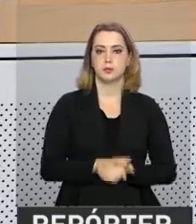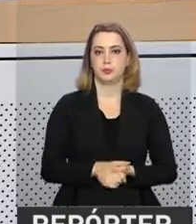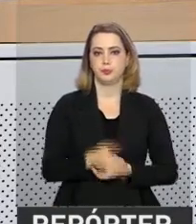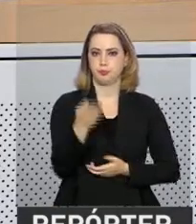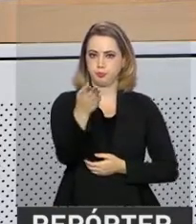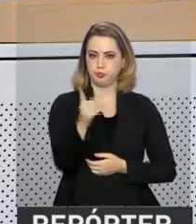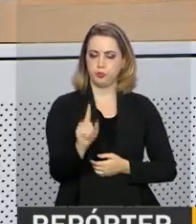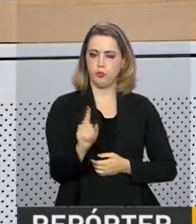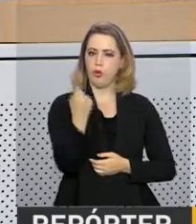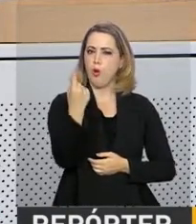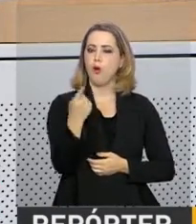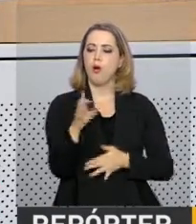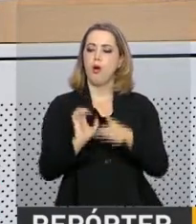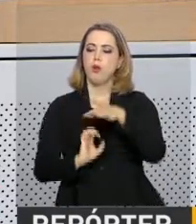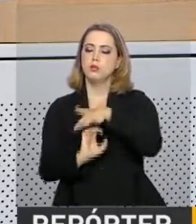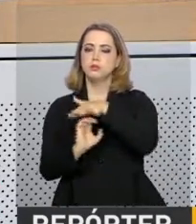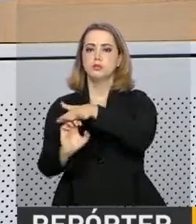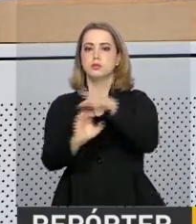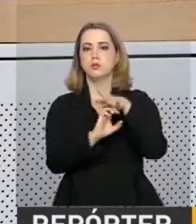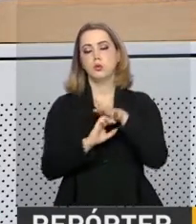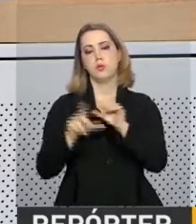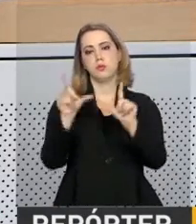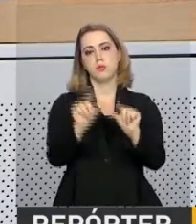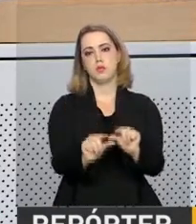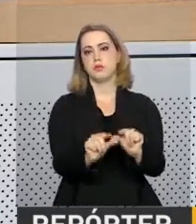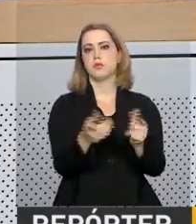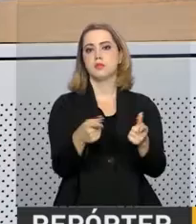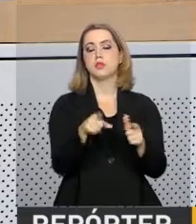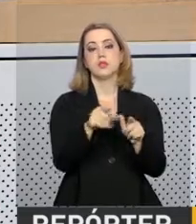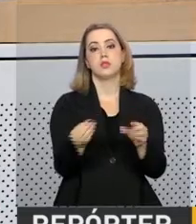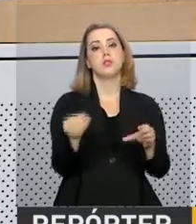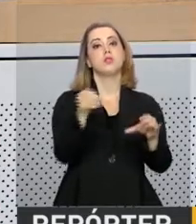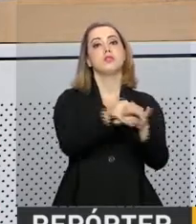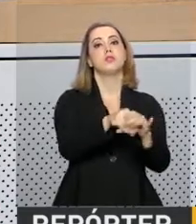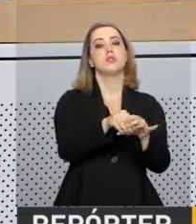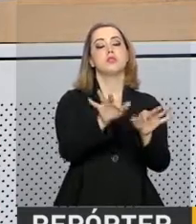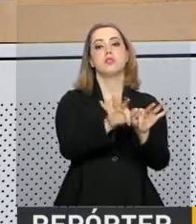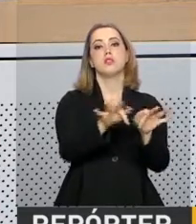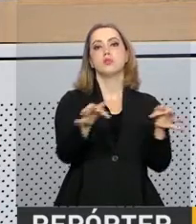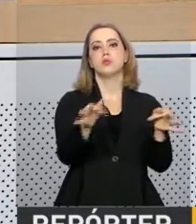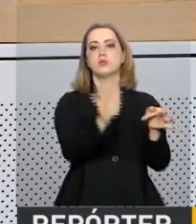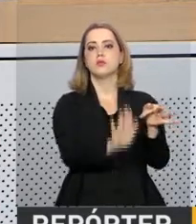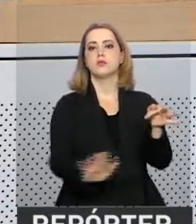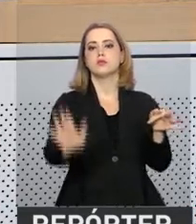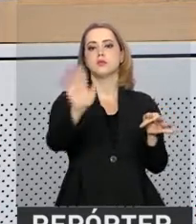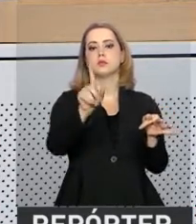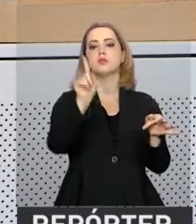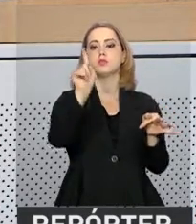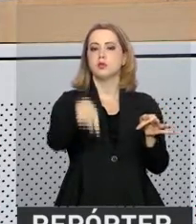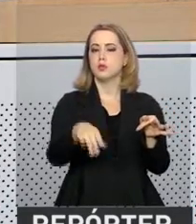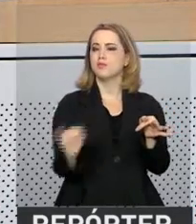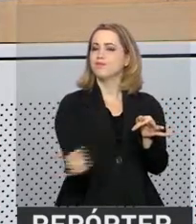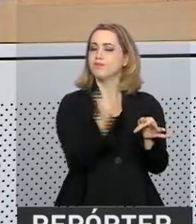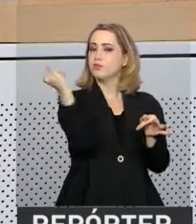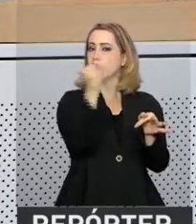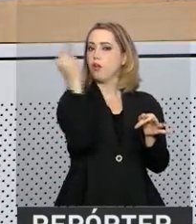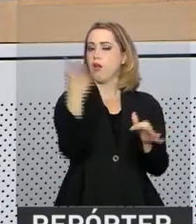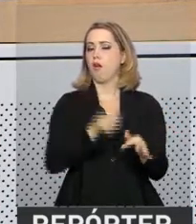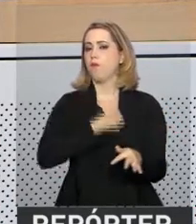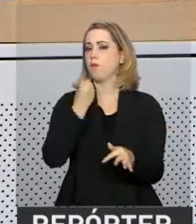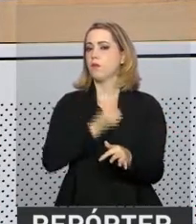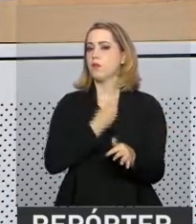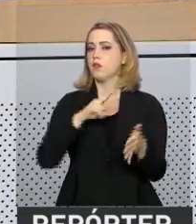uma pequena empresa e uma micro empresa está no simples a questão de vida ou morte porque se elas já estão com